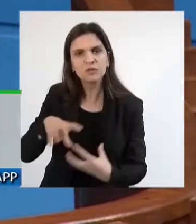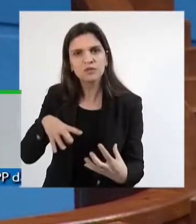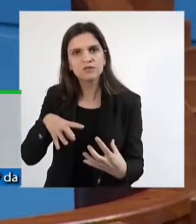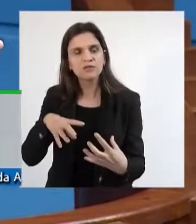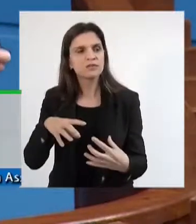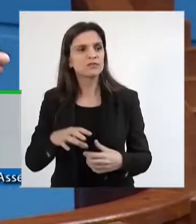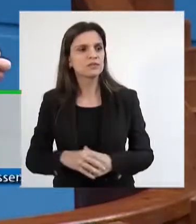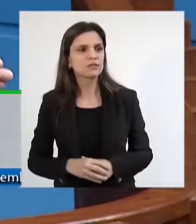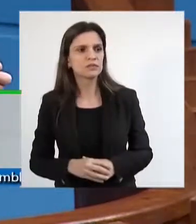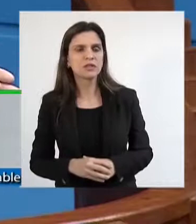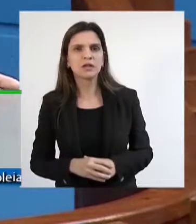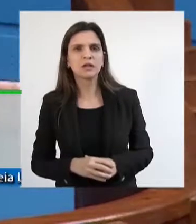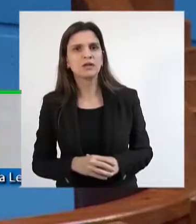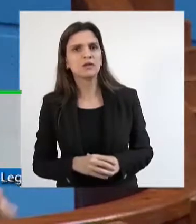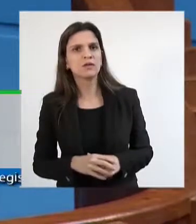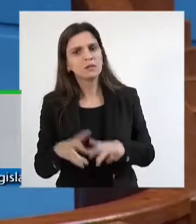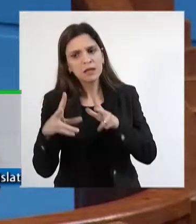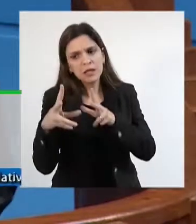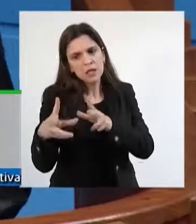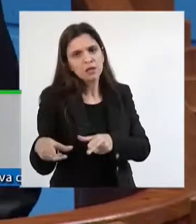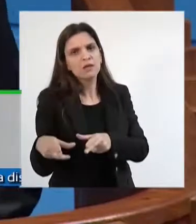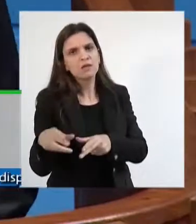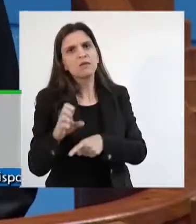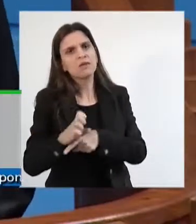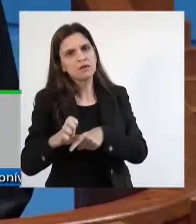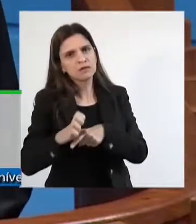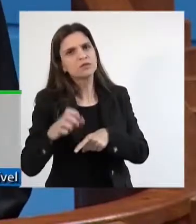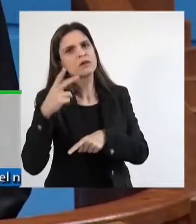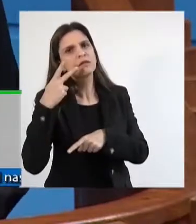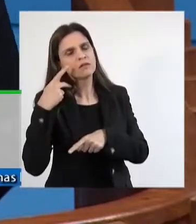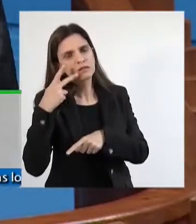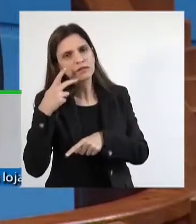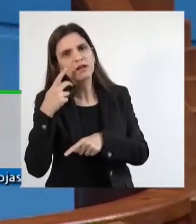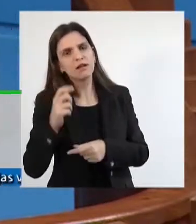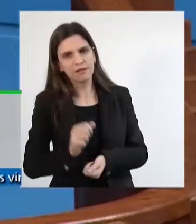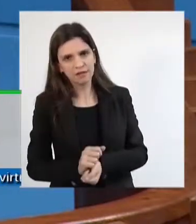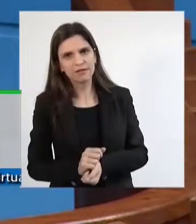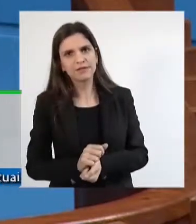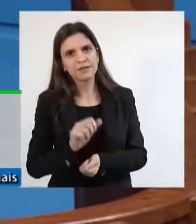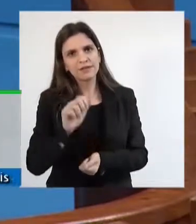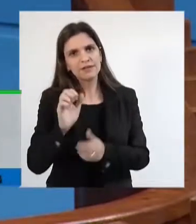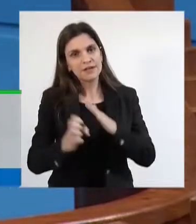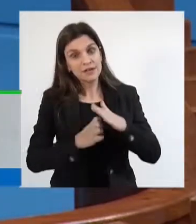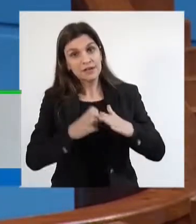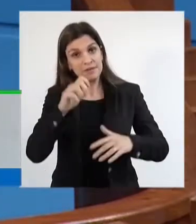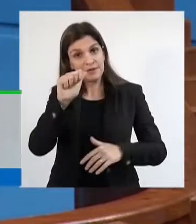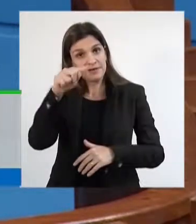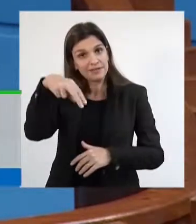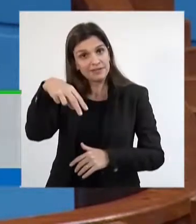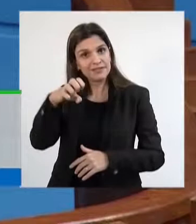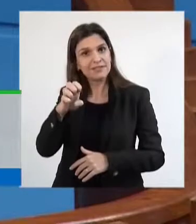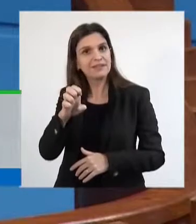fato que aconteceu no Nordeste também ocorra aqui, que a ANEEL possa